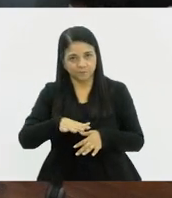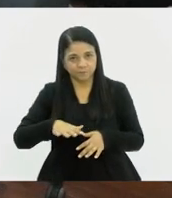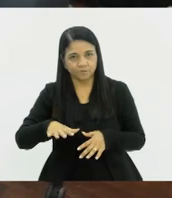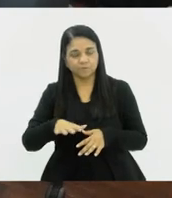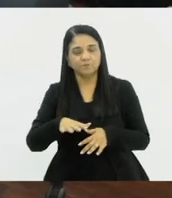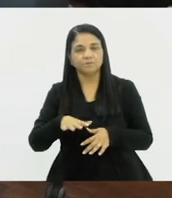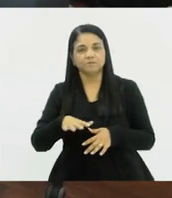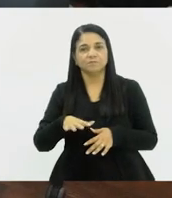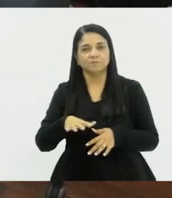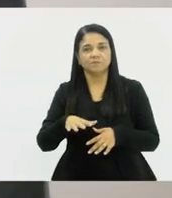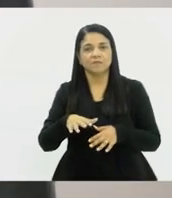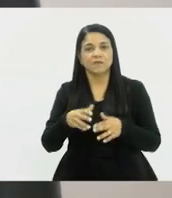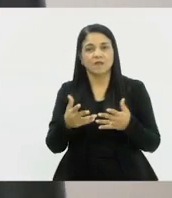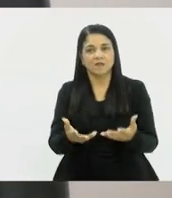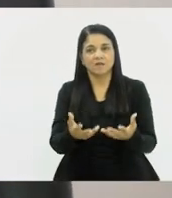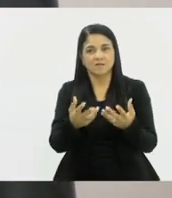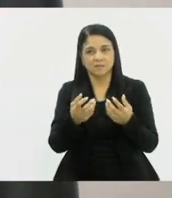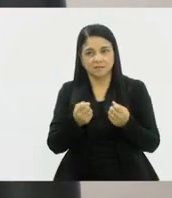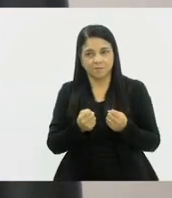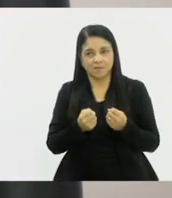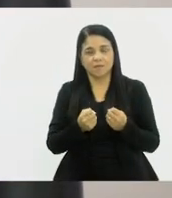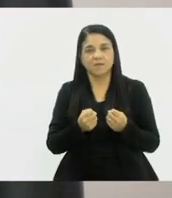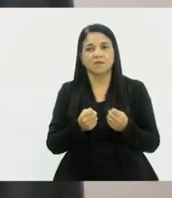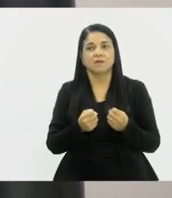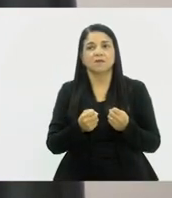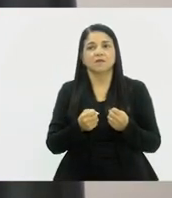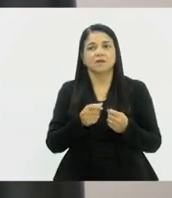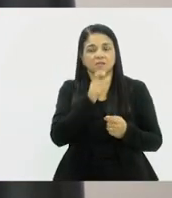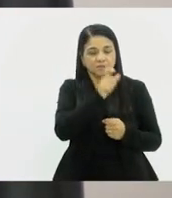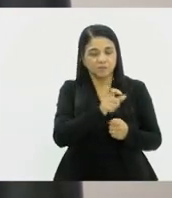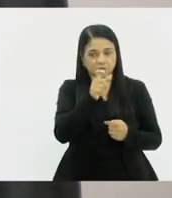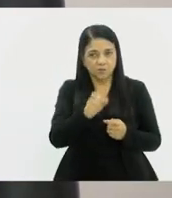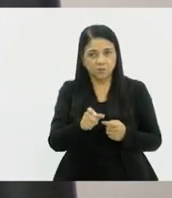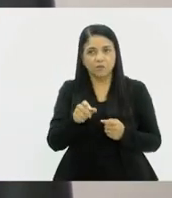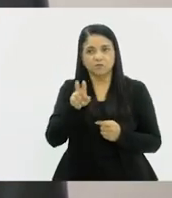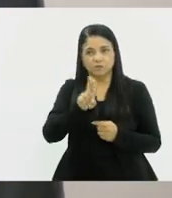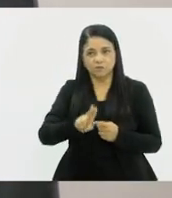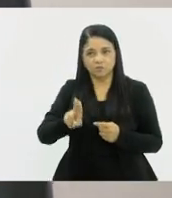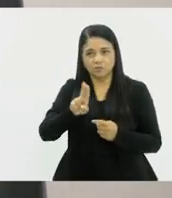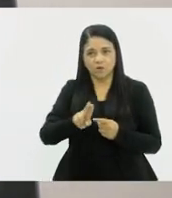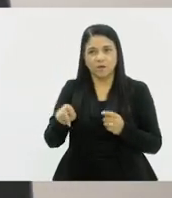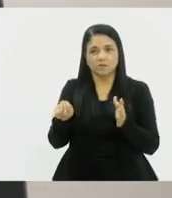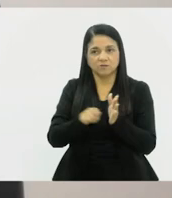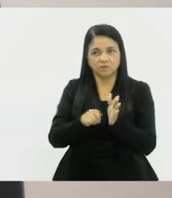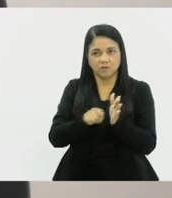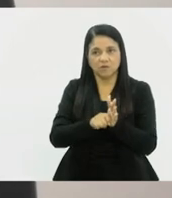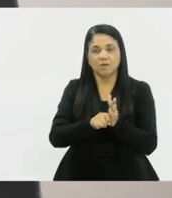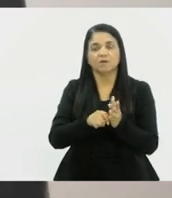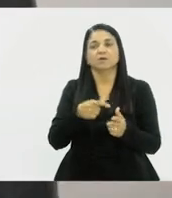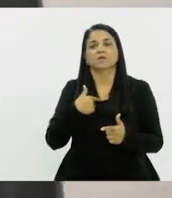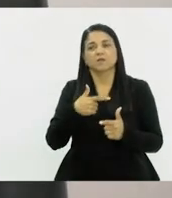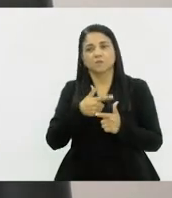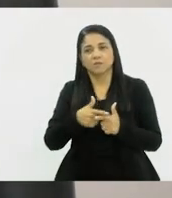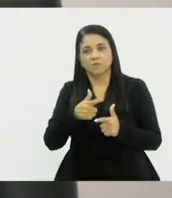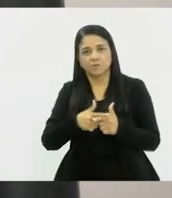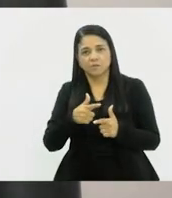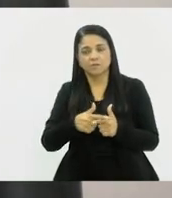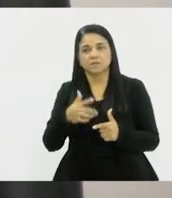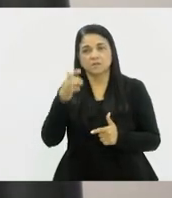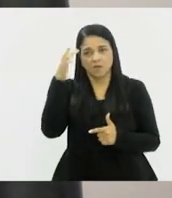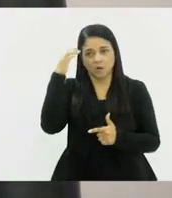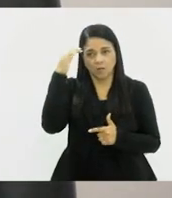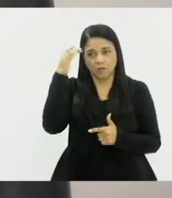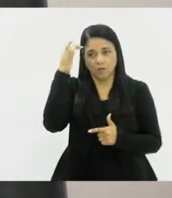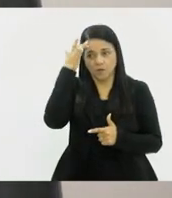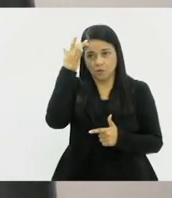é receber os usuários os as pessoas que TM problema de saúde mental os moradores de